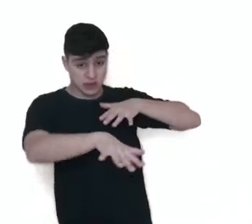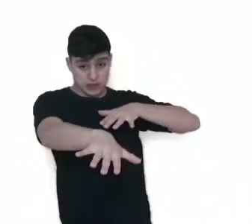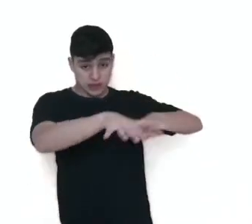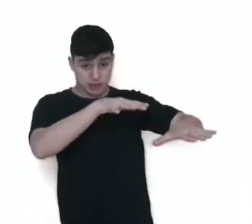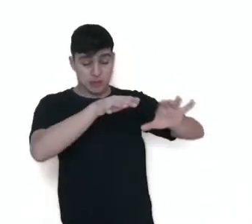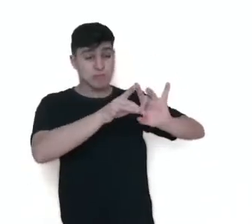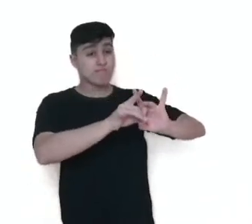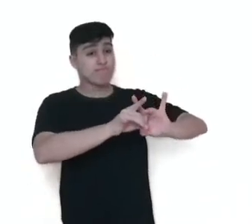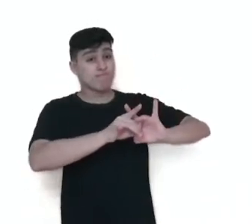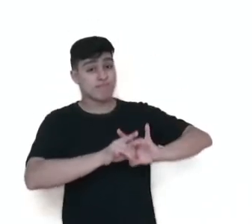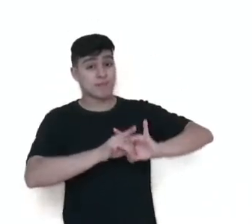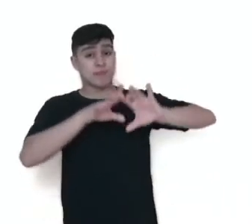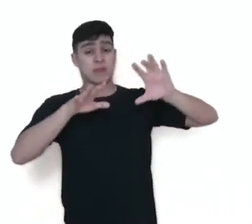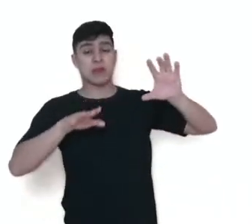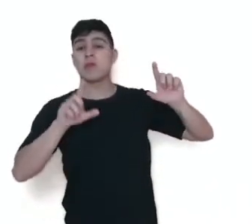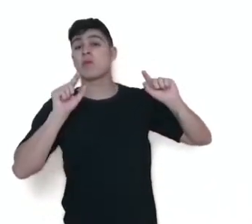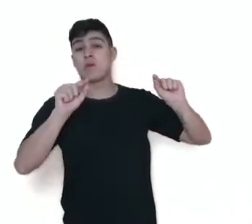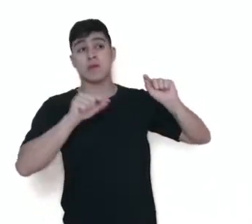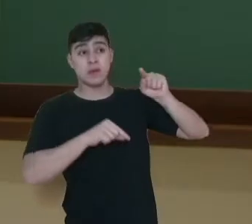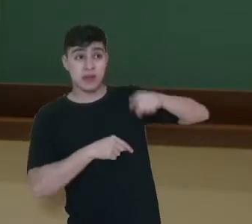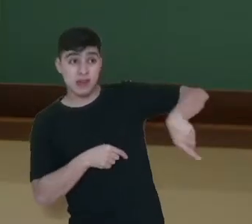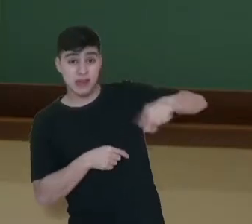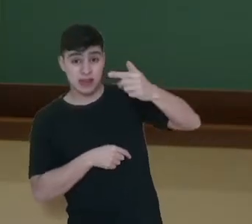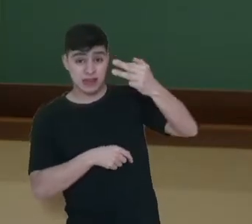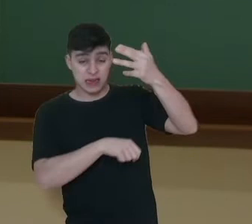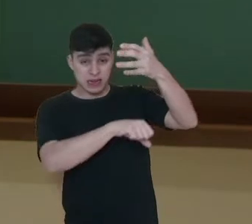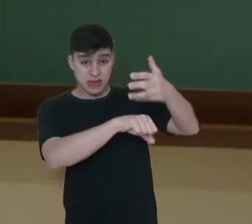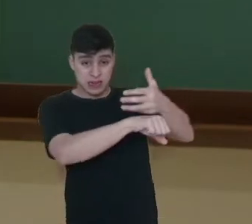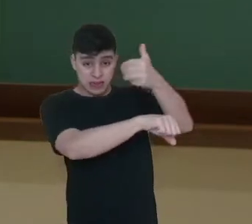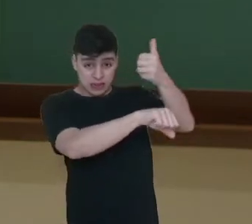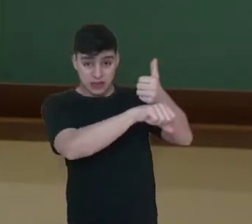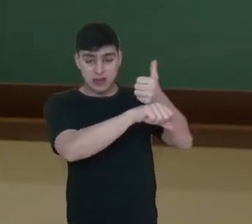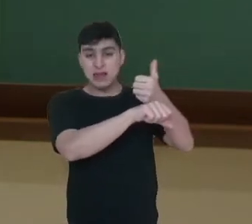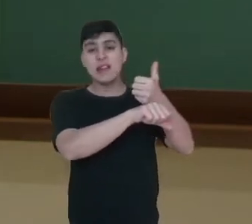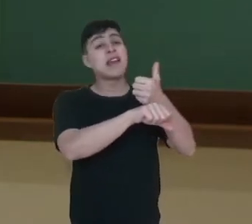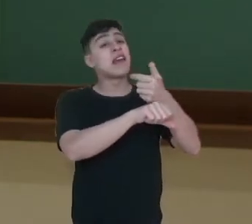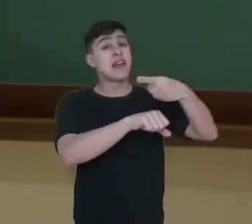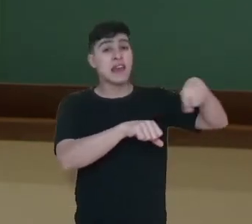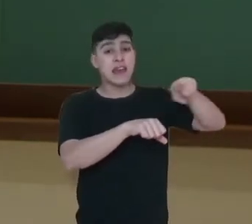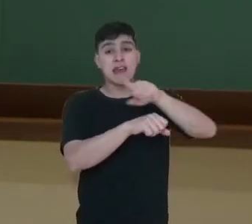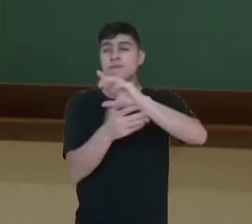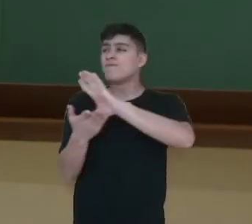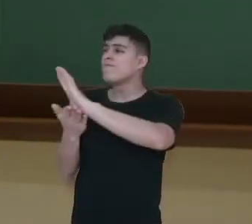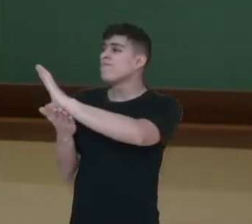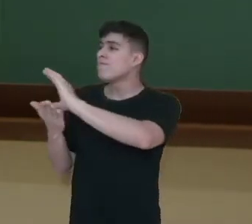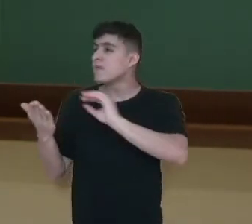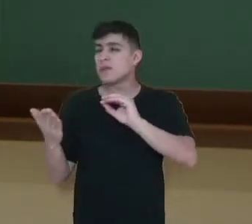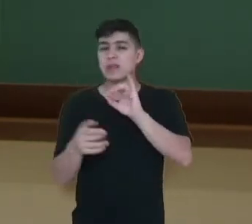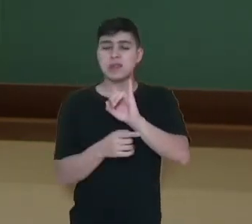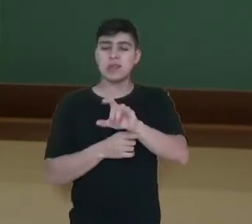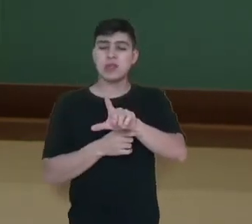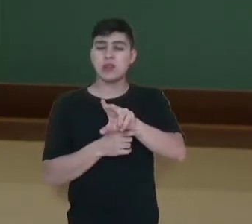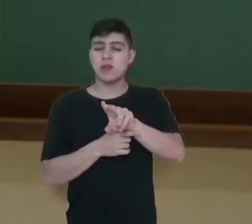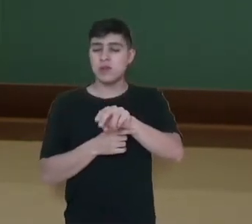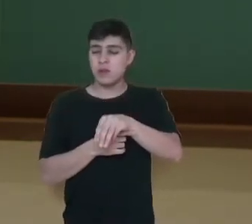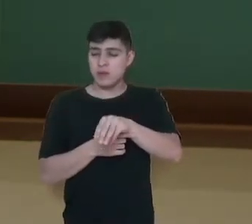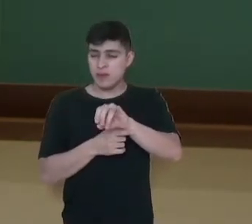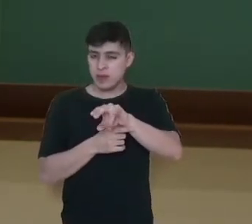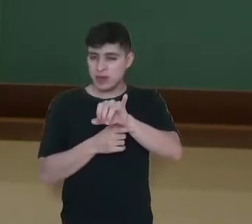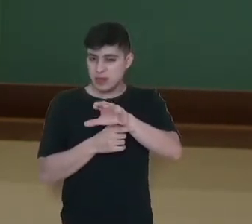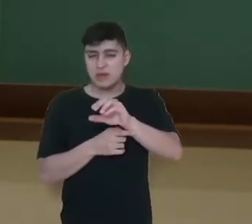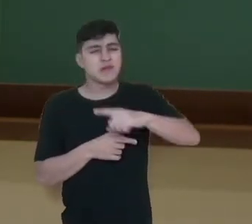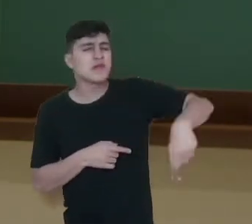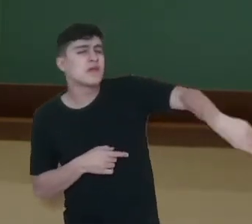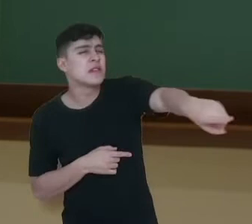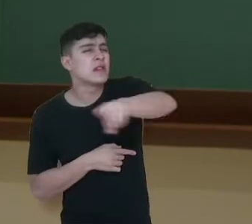13 colônias vai se inspirar no iluminismo? Vocês lembram o que é iluminismo, gente? Que ideias iluministas você considera